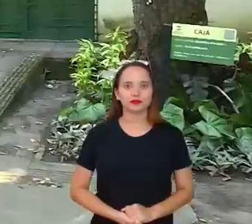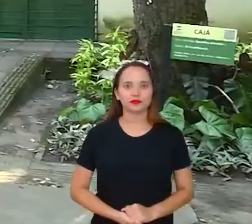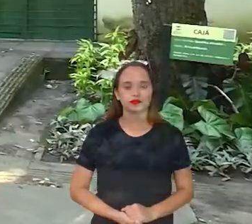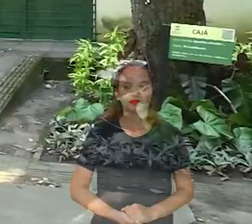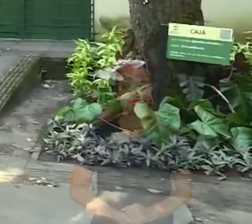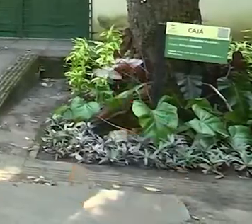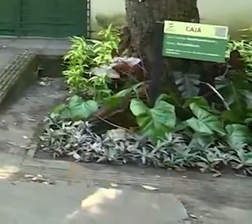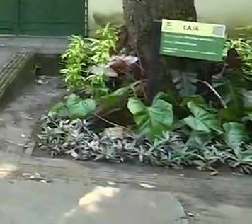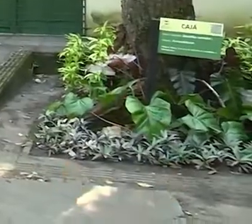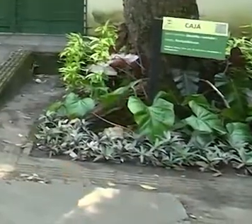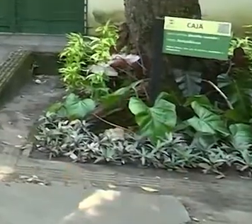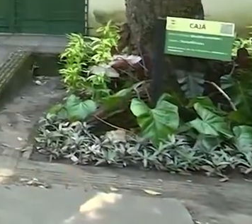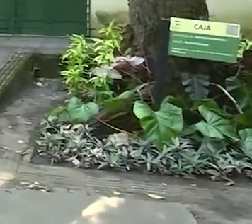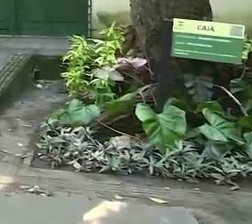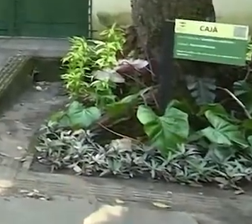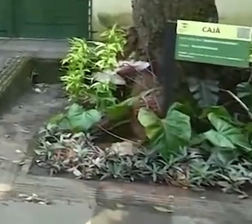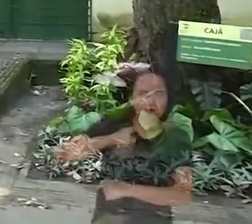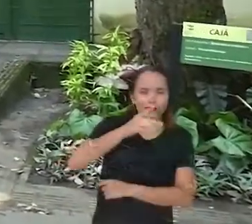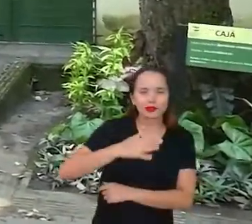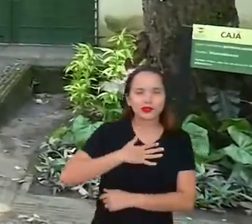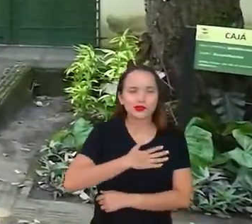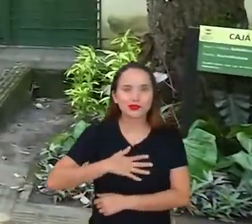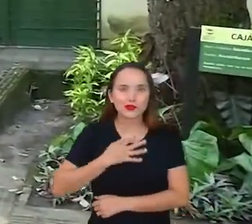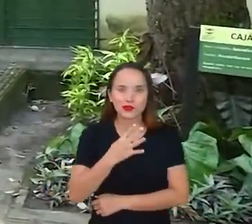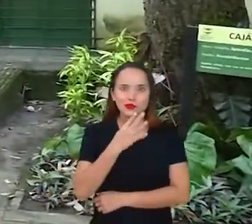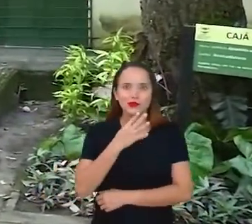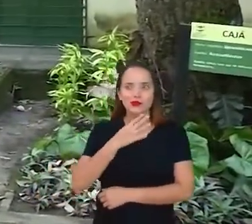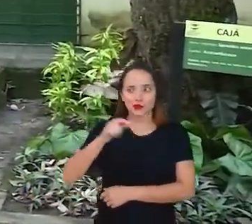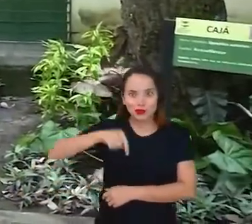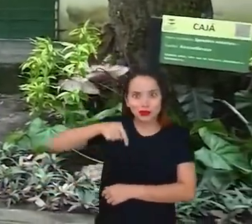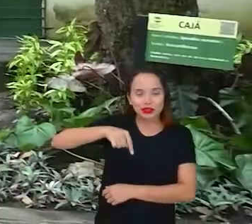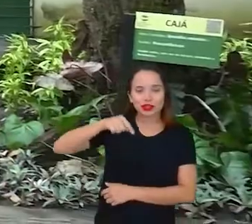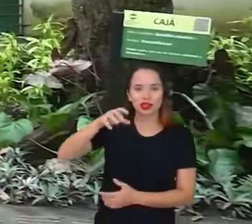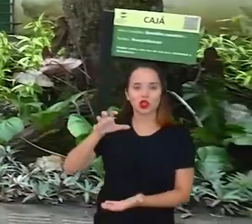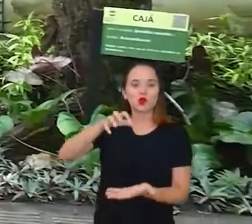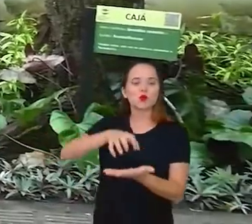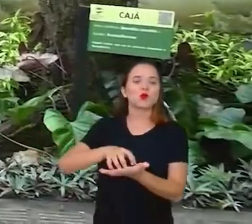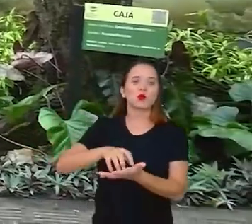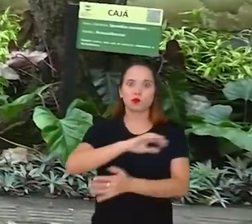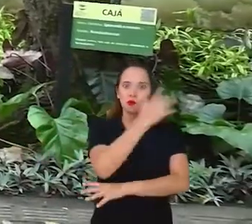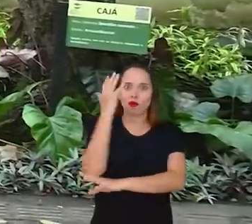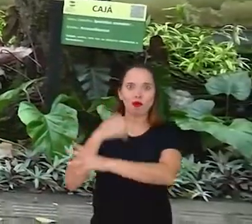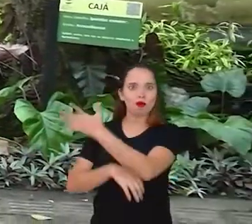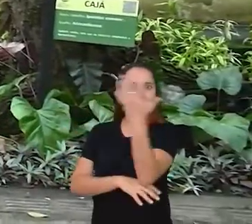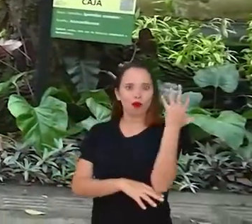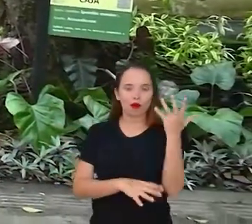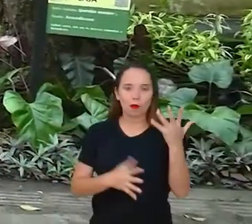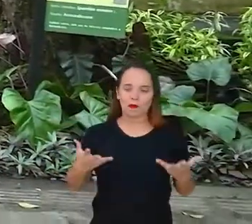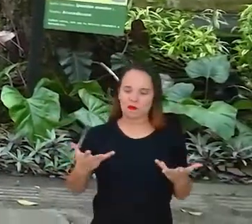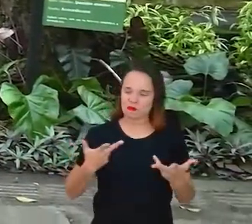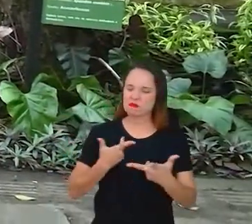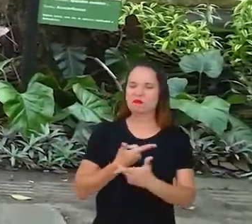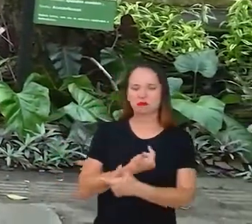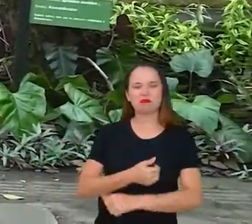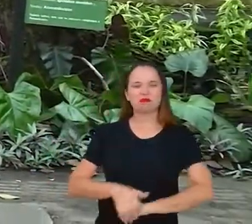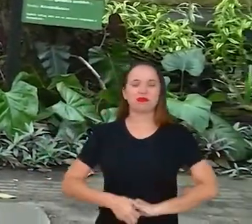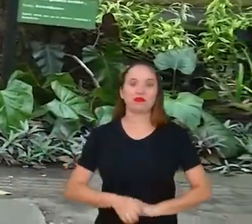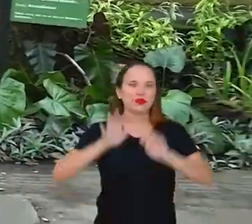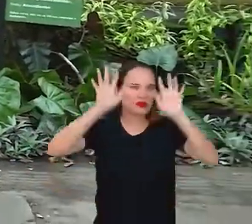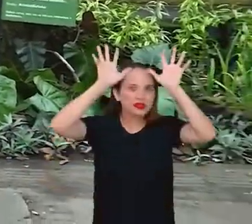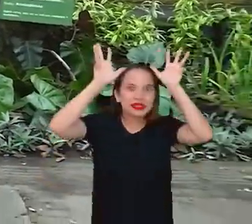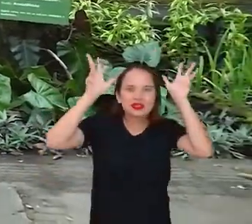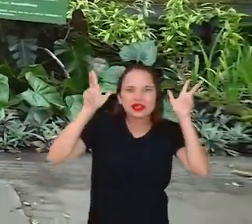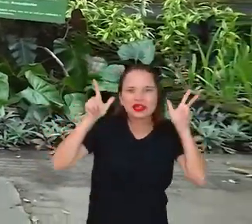Vamos! Vamos! Vocês gostaram de conhecer aqui o Econúcleo? Sim! Maravilhoso, não foi? Uhum. Aqueles